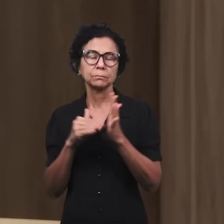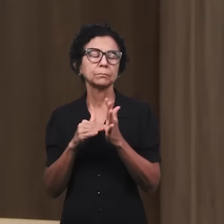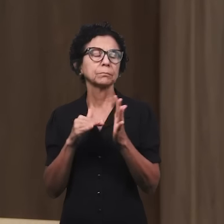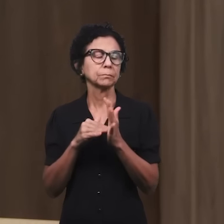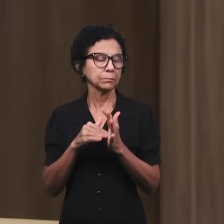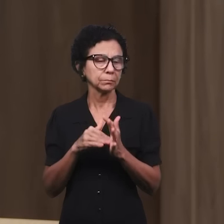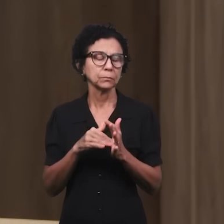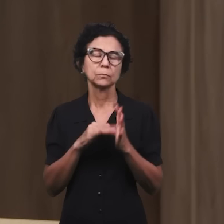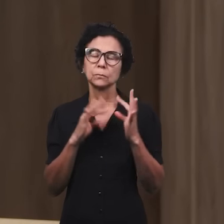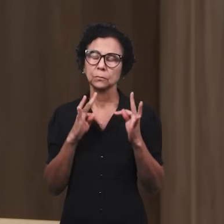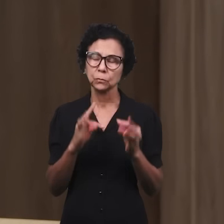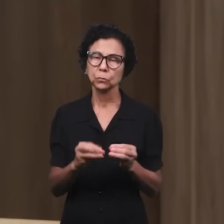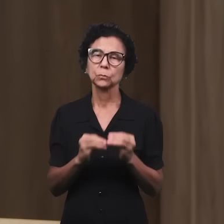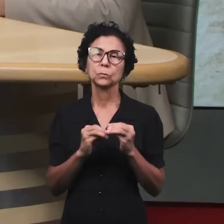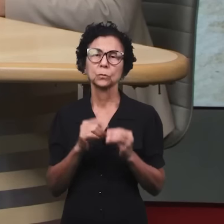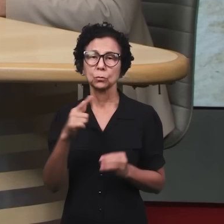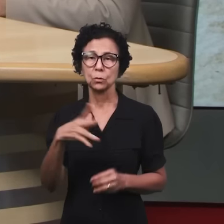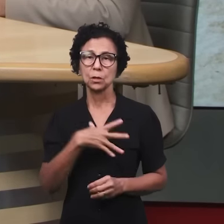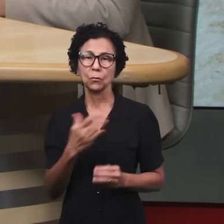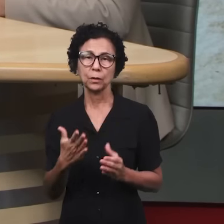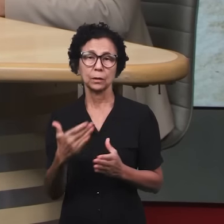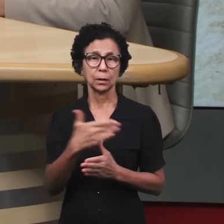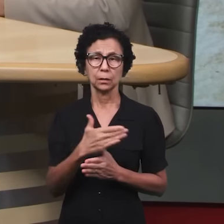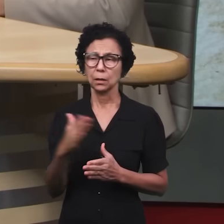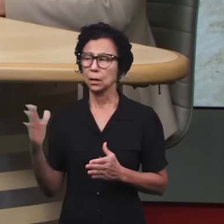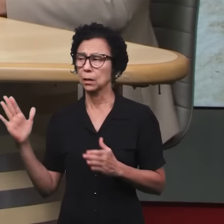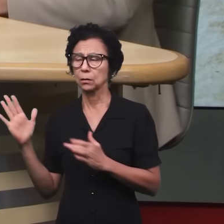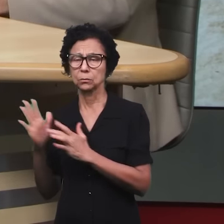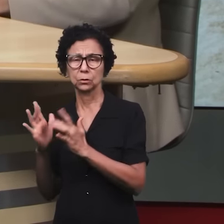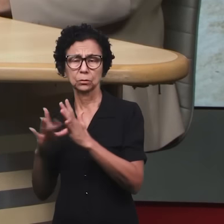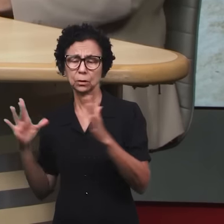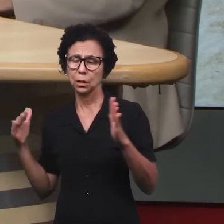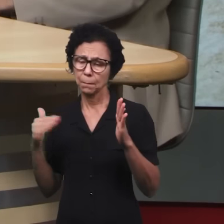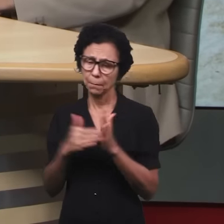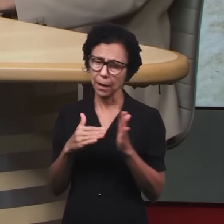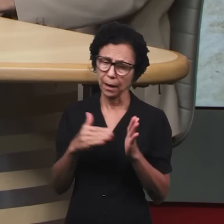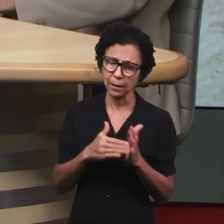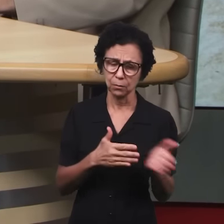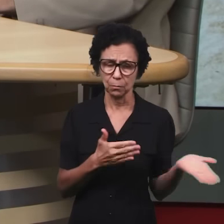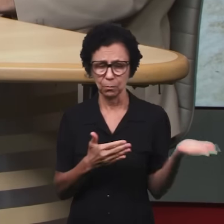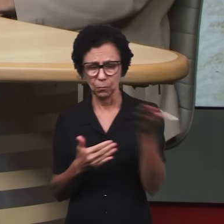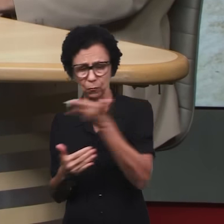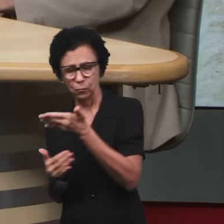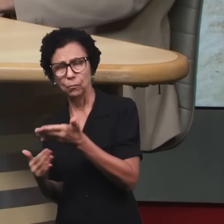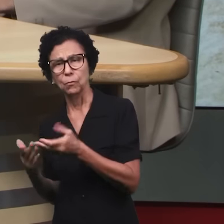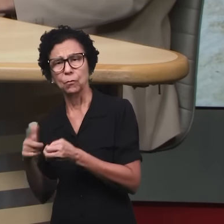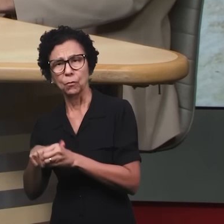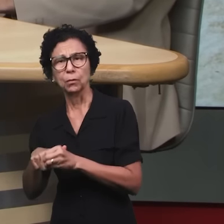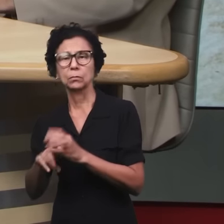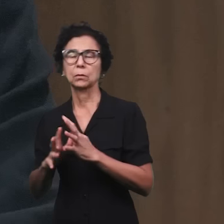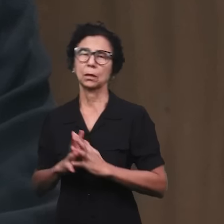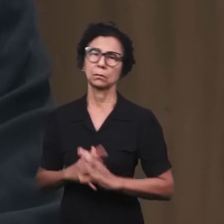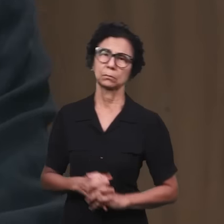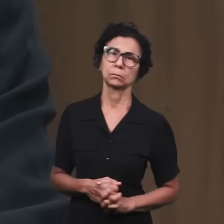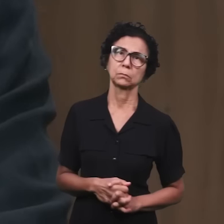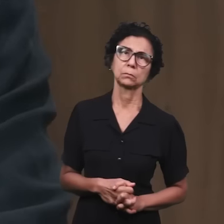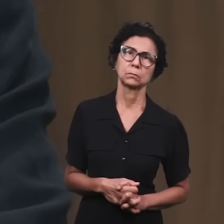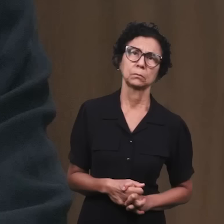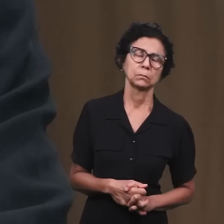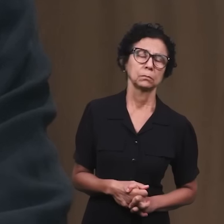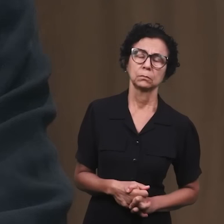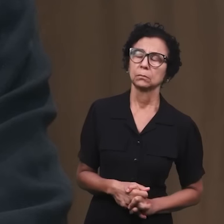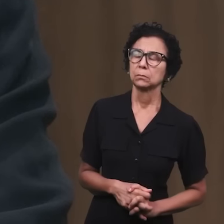todo poderoso. E há padrões, né, que o mundo impõe que, se não for o Senhor, nenhum tem